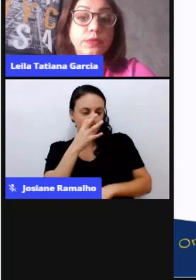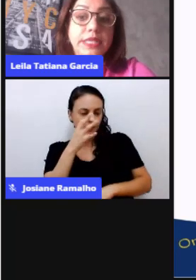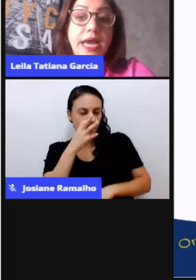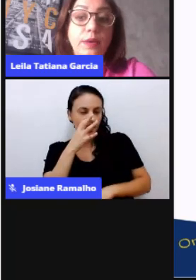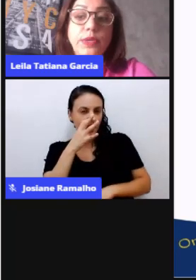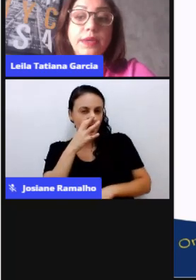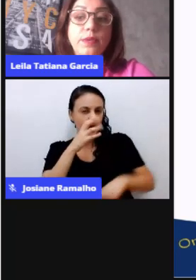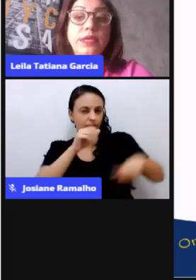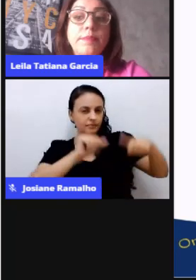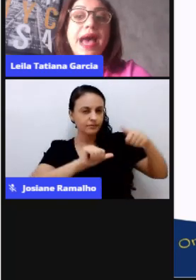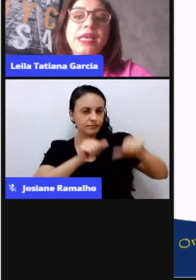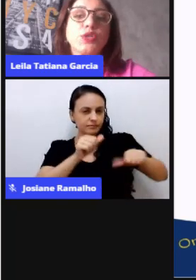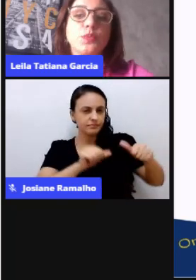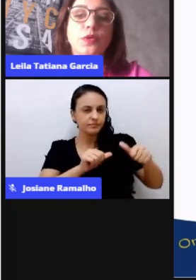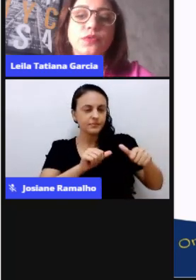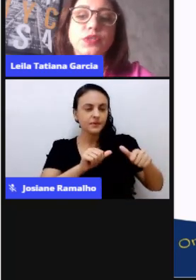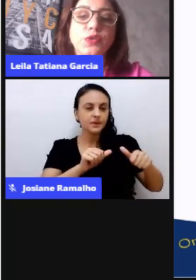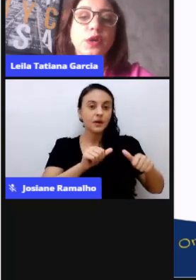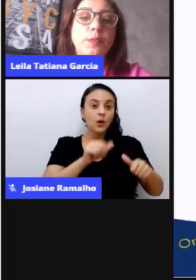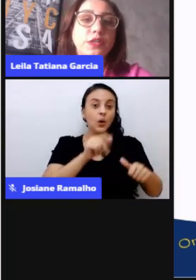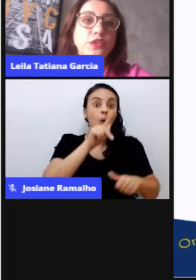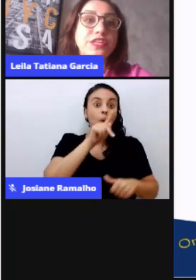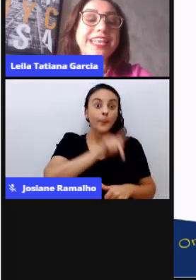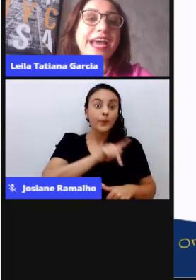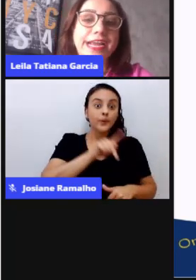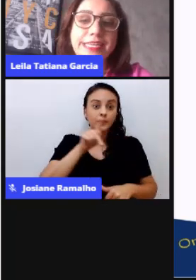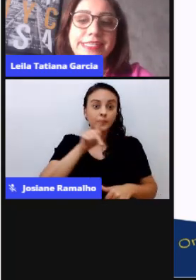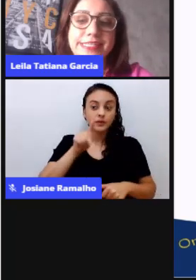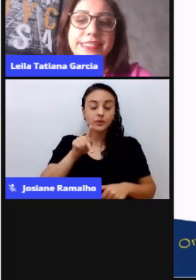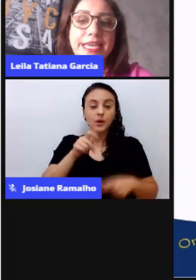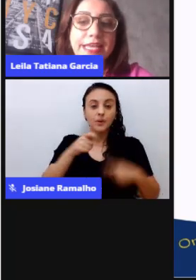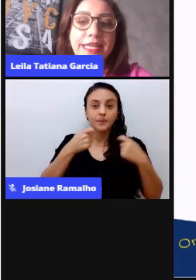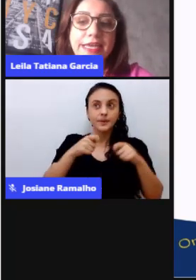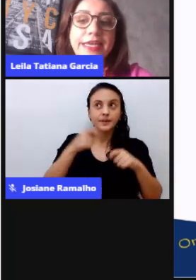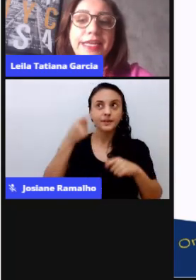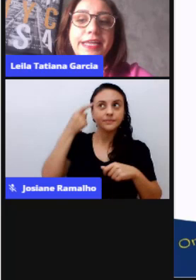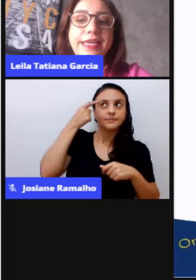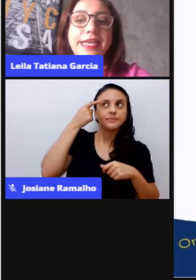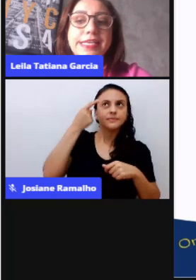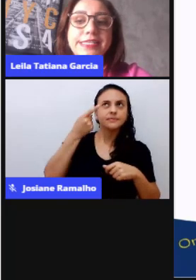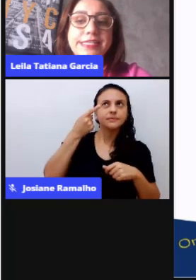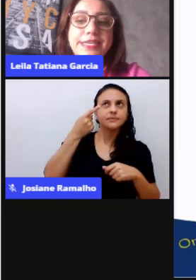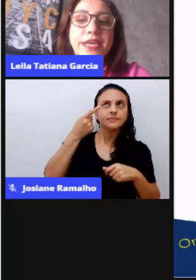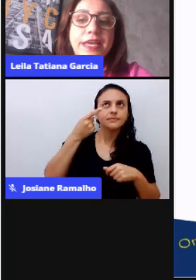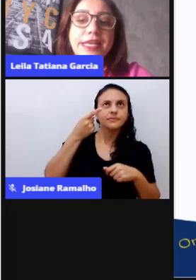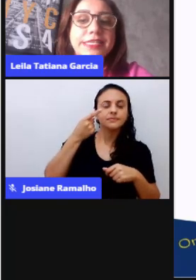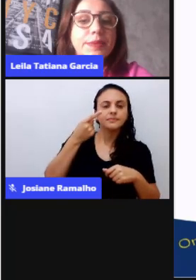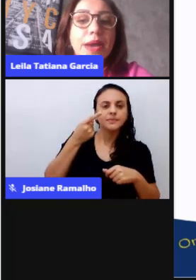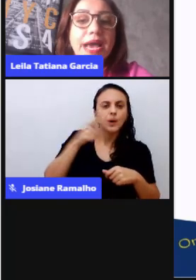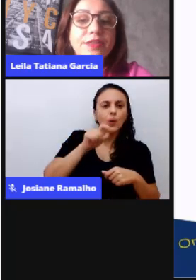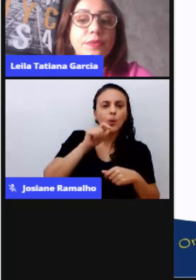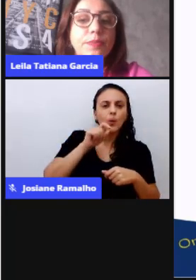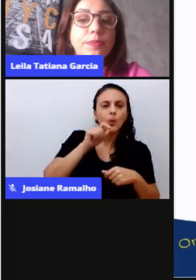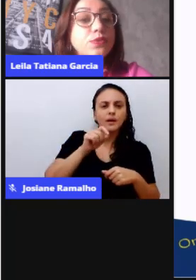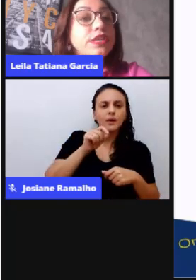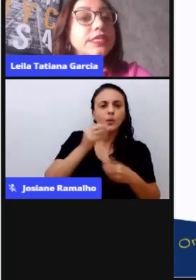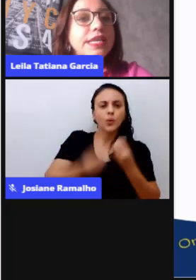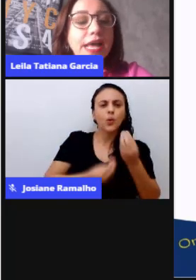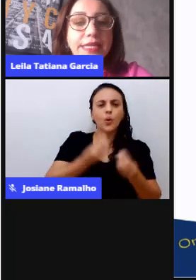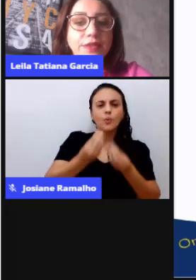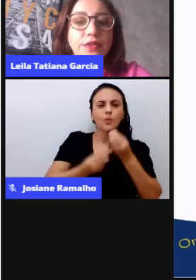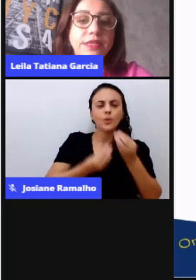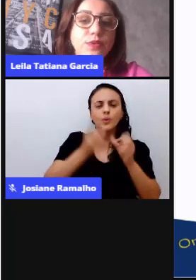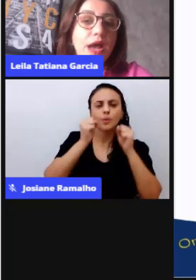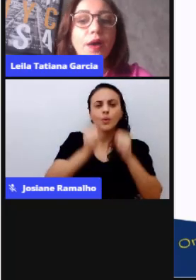precisa perguntar o que mais o professor pode tirar dessa cena, né, dessa tirinha, dessa imagem, para